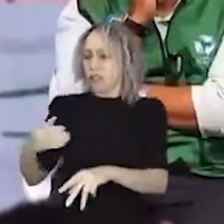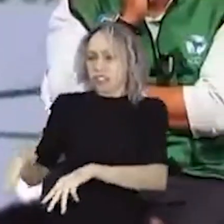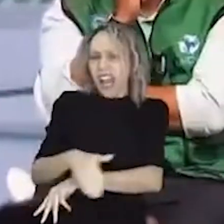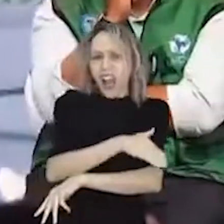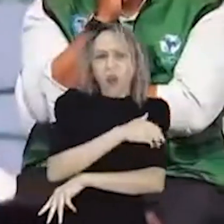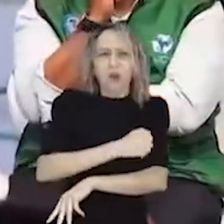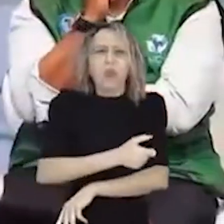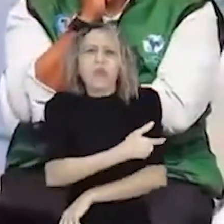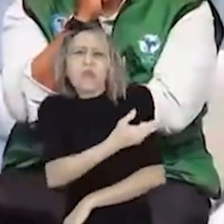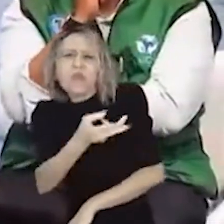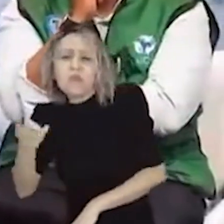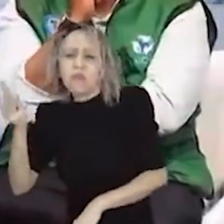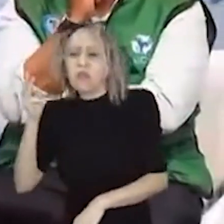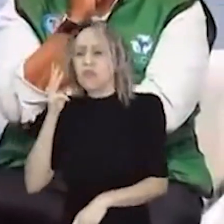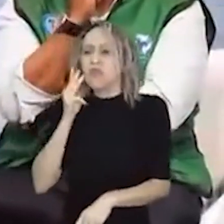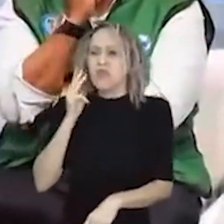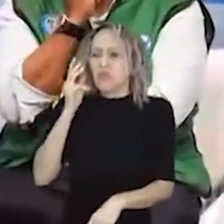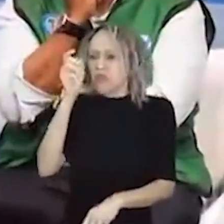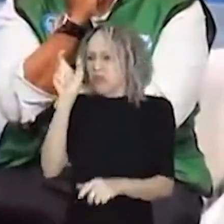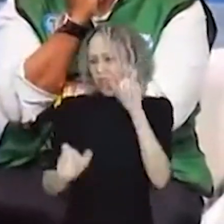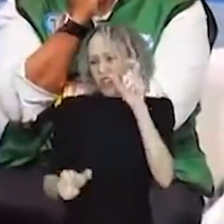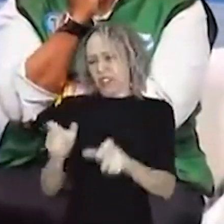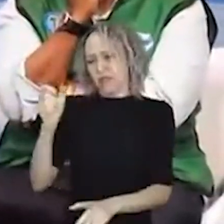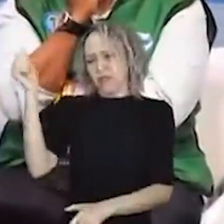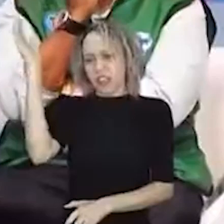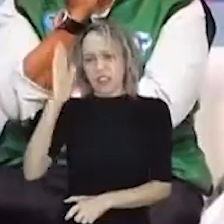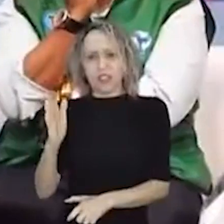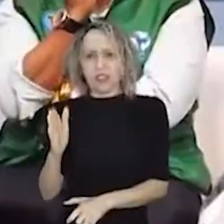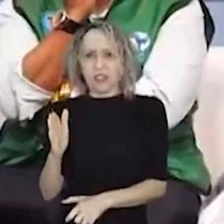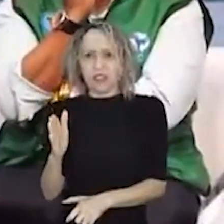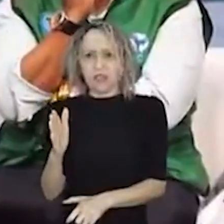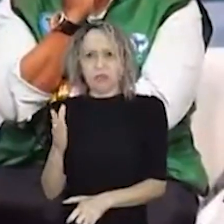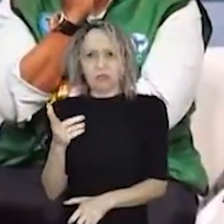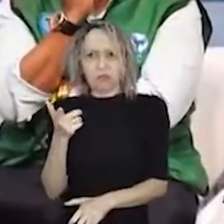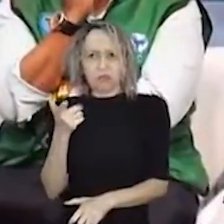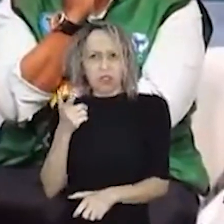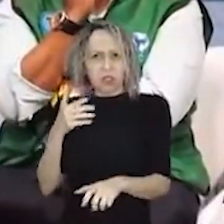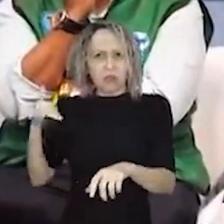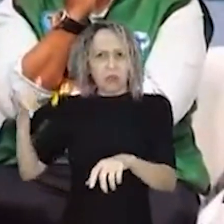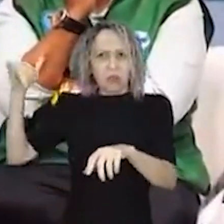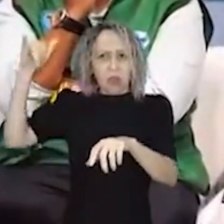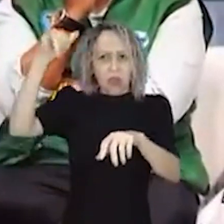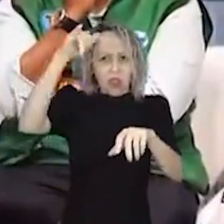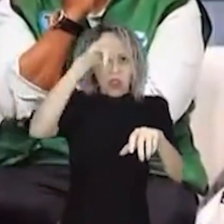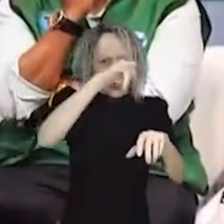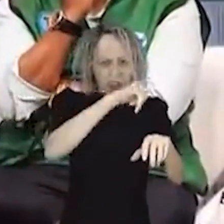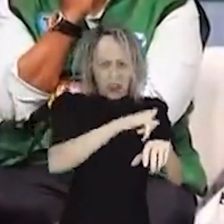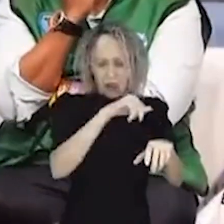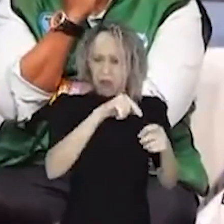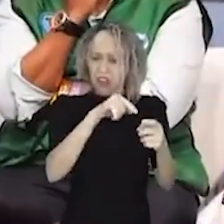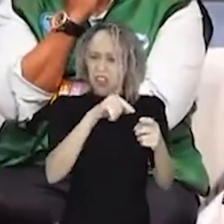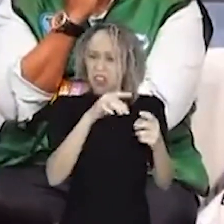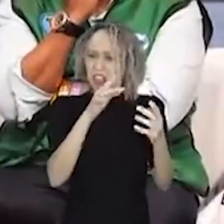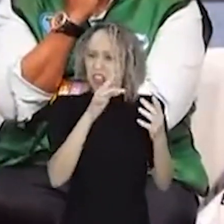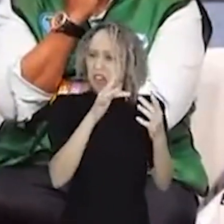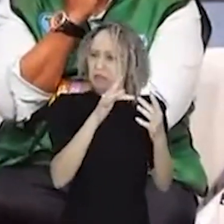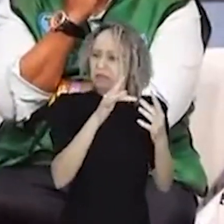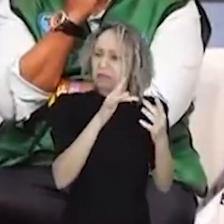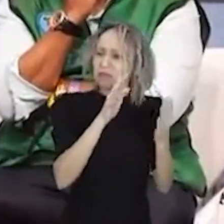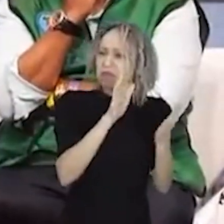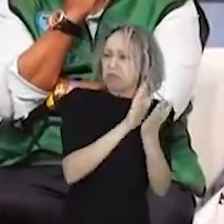têm como chegar até o governo. Ele às vezes não chega ao prefeito, ele não chega ao